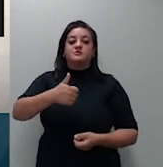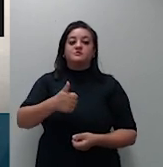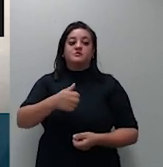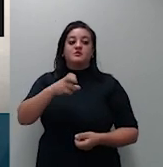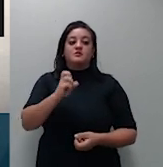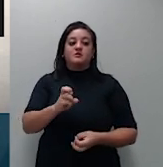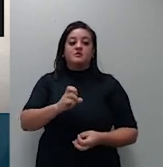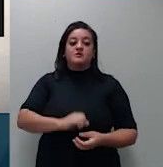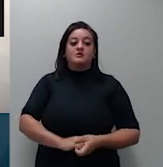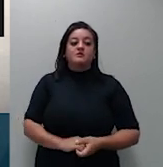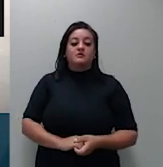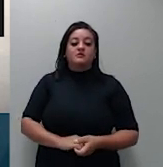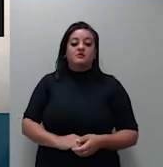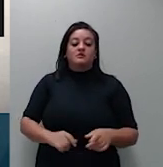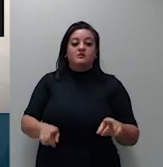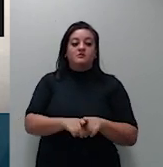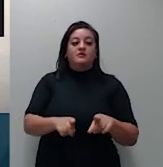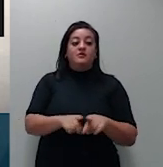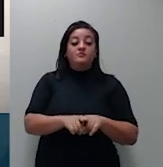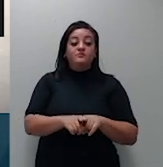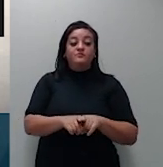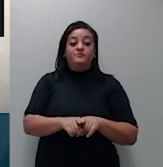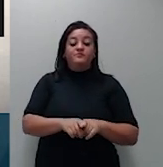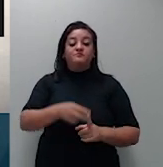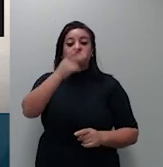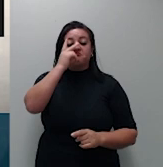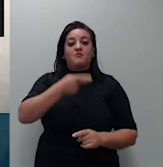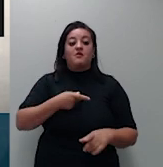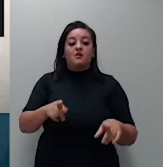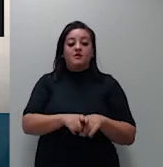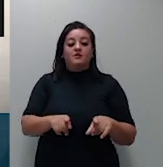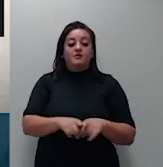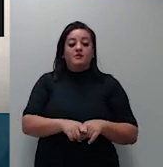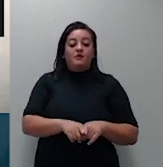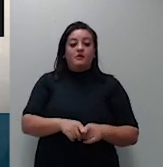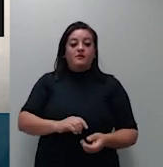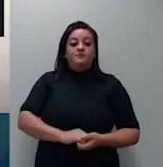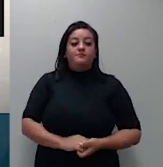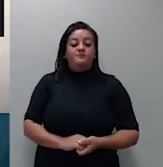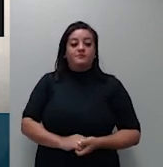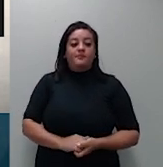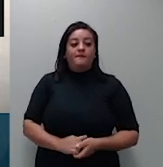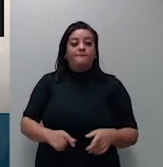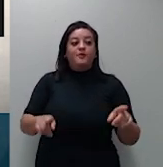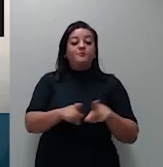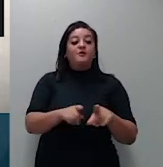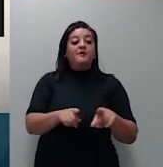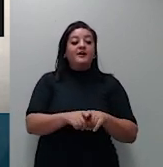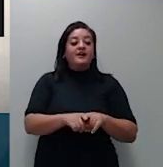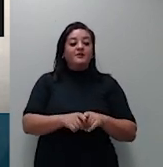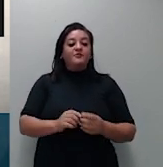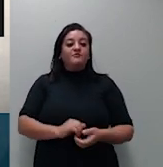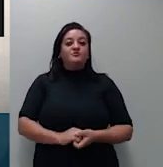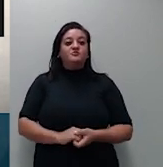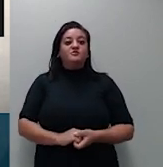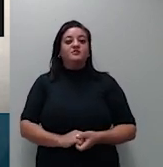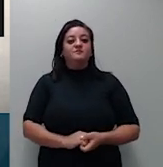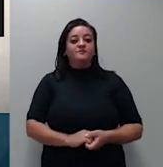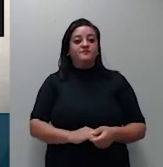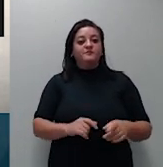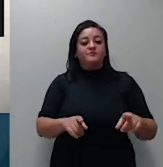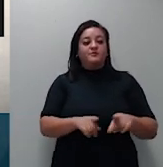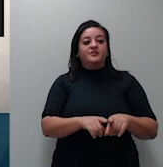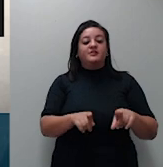único nesse particular o diploma civil se orientou pela regra tantas vezes fixadas em